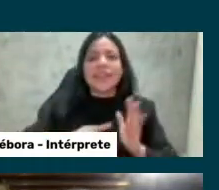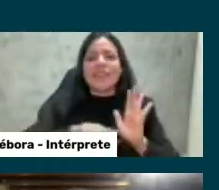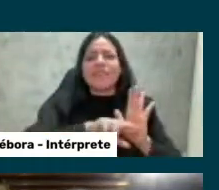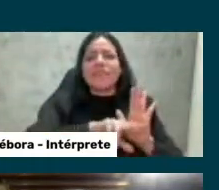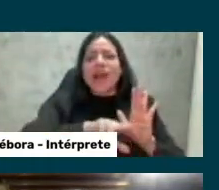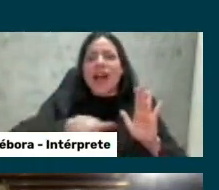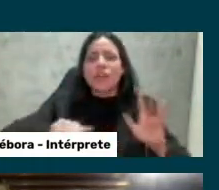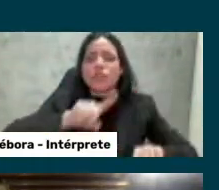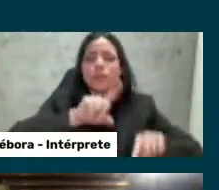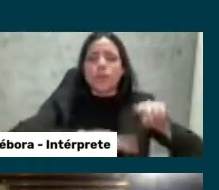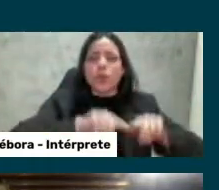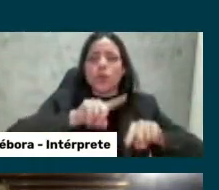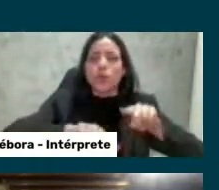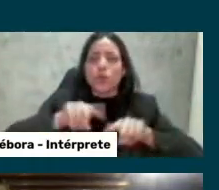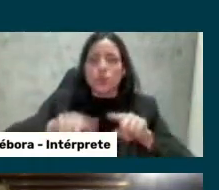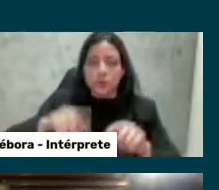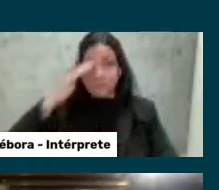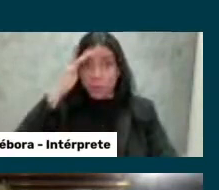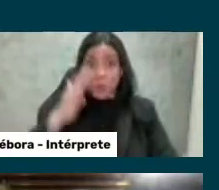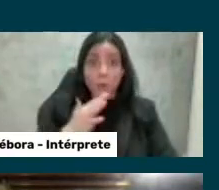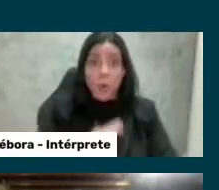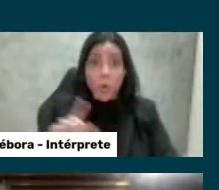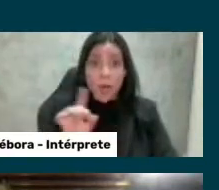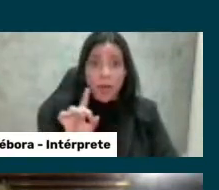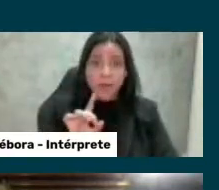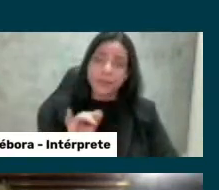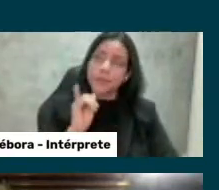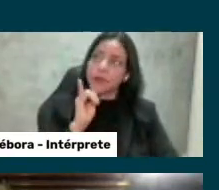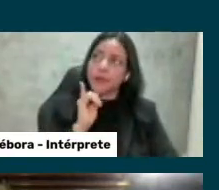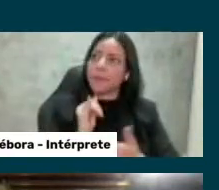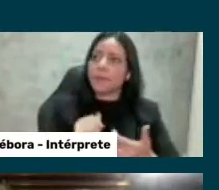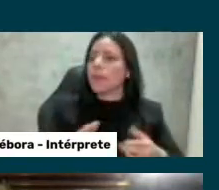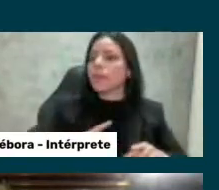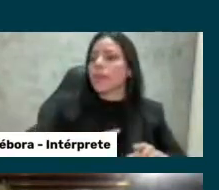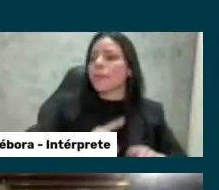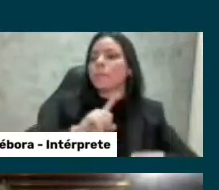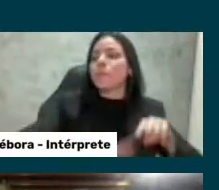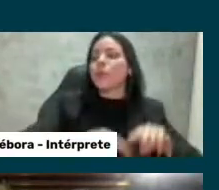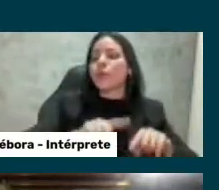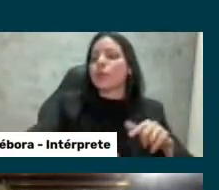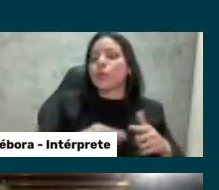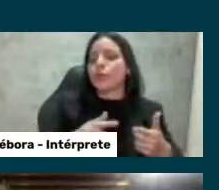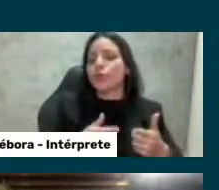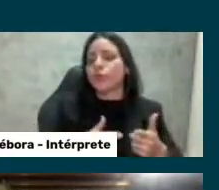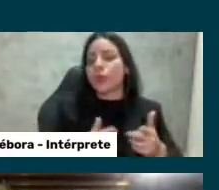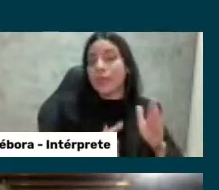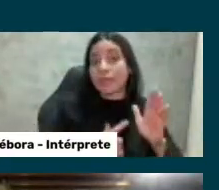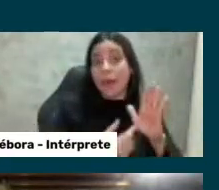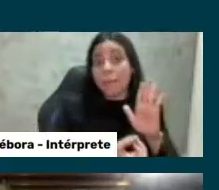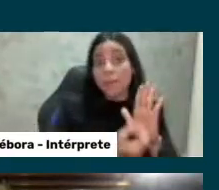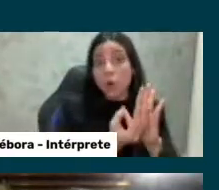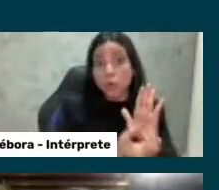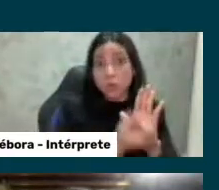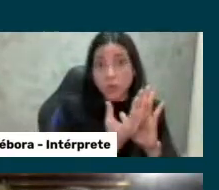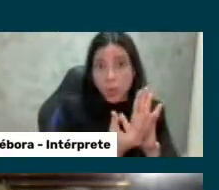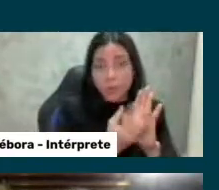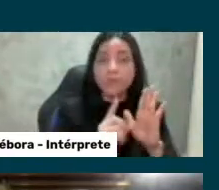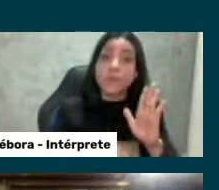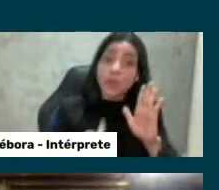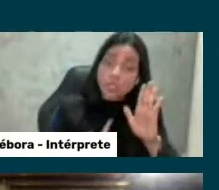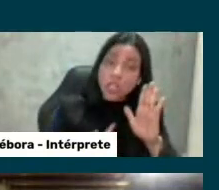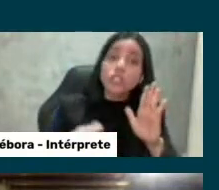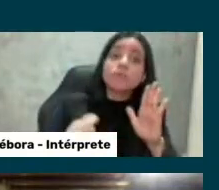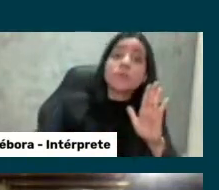nós temos, para quem não sabe, quando a gente tem um produto em produção, a gente precisa, para variar